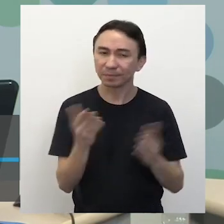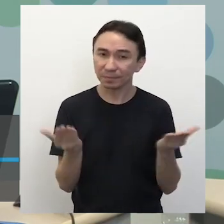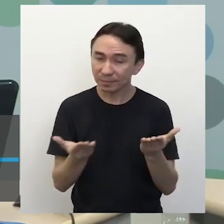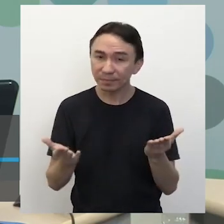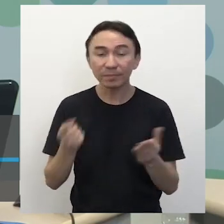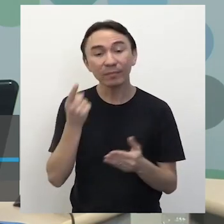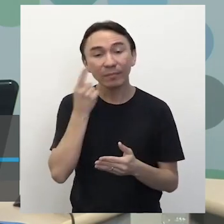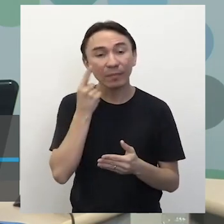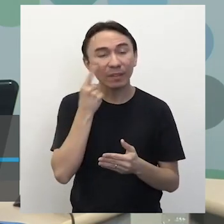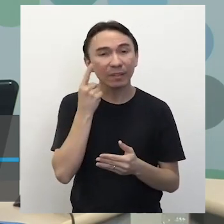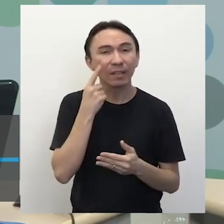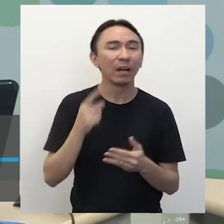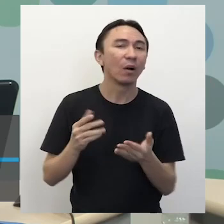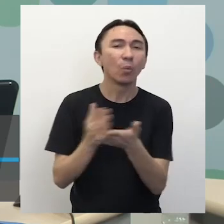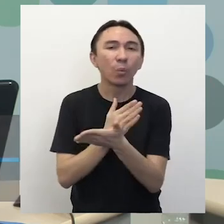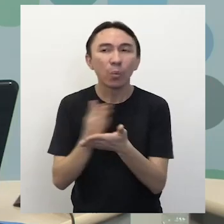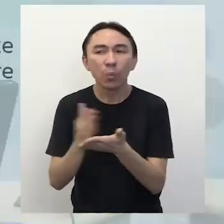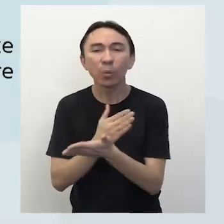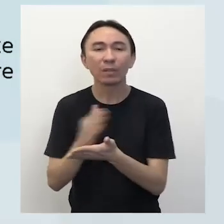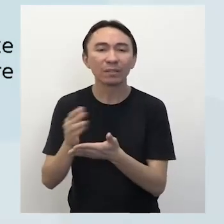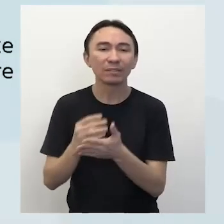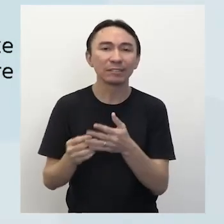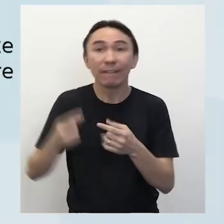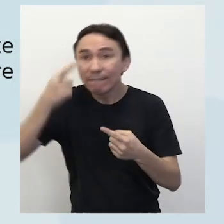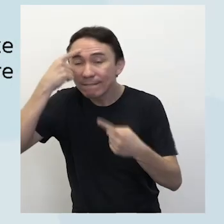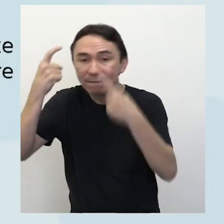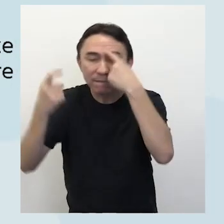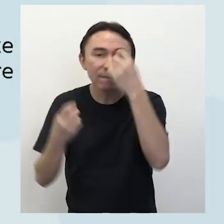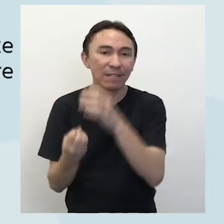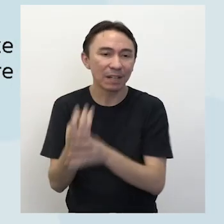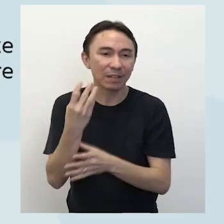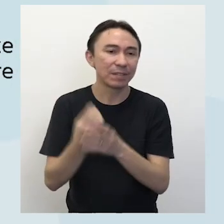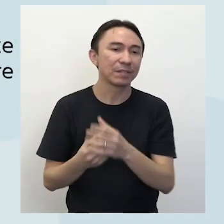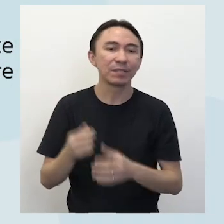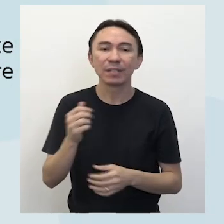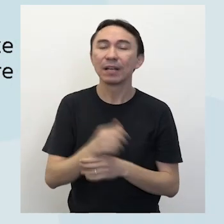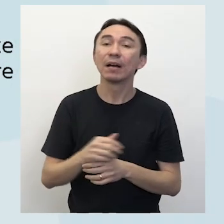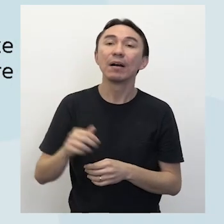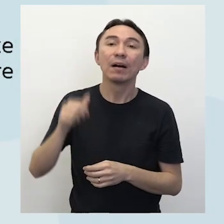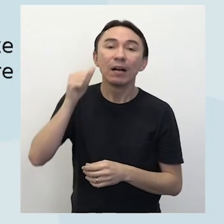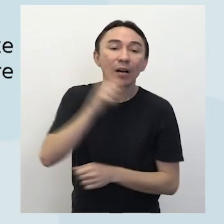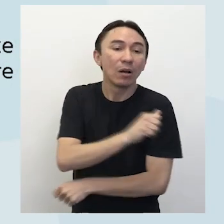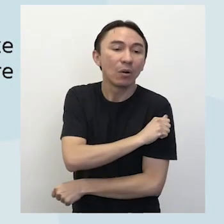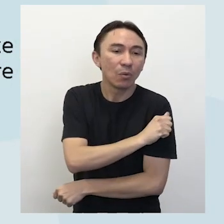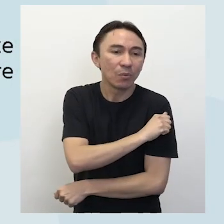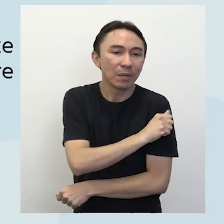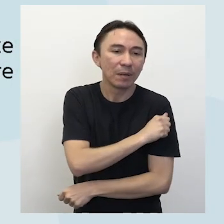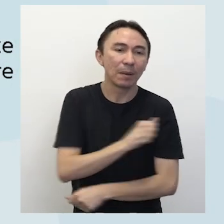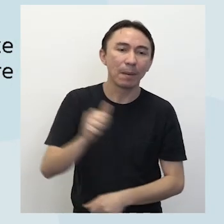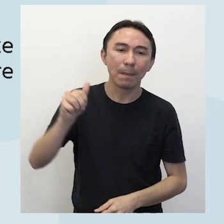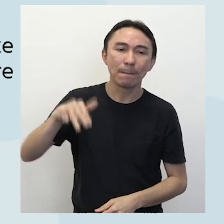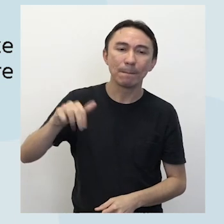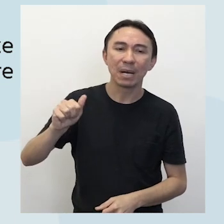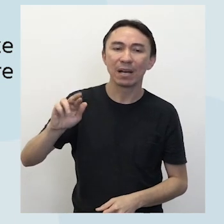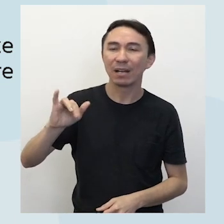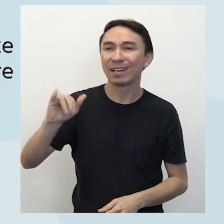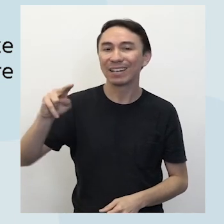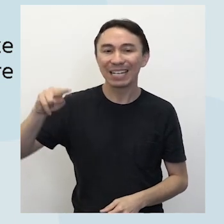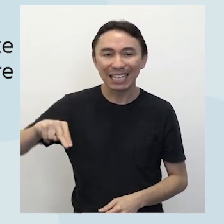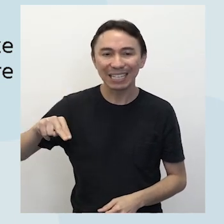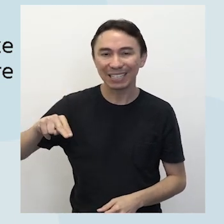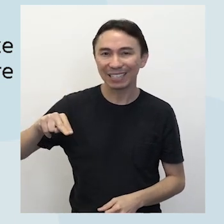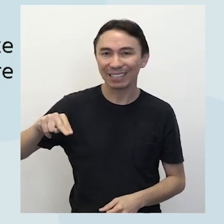aqui algumas criações de uma aluna chamada Marilyn Jiménez Camacho. Lá nas mídias, nas redes sociais, eu